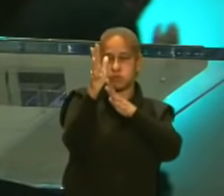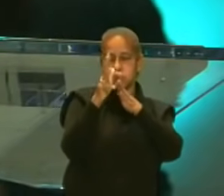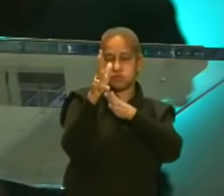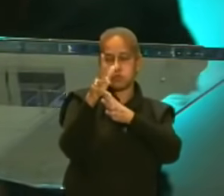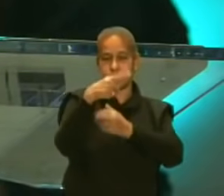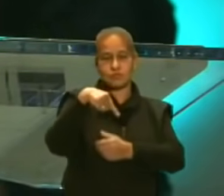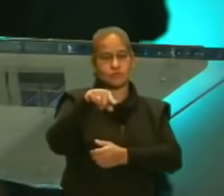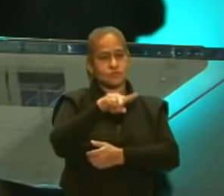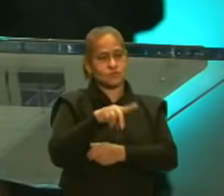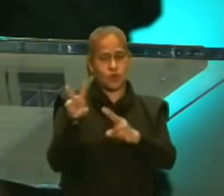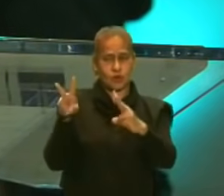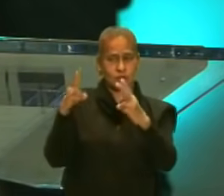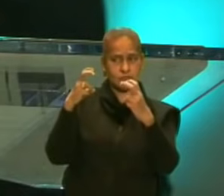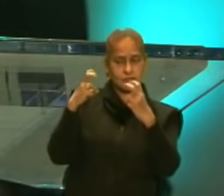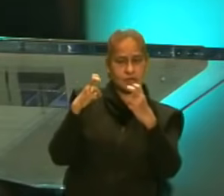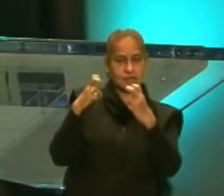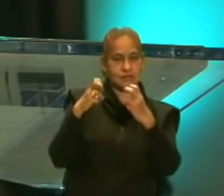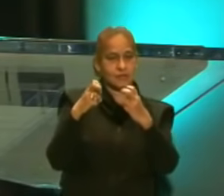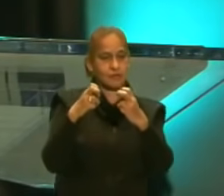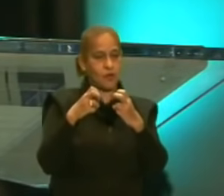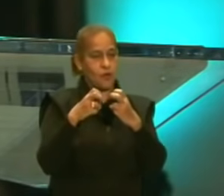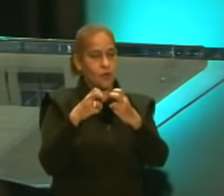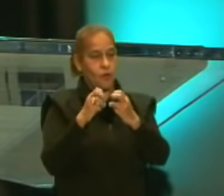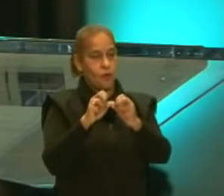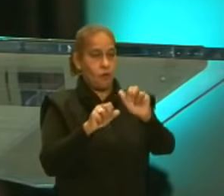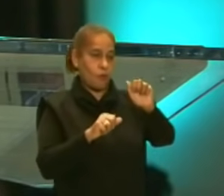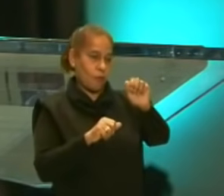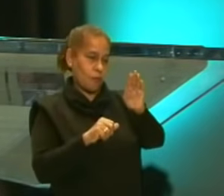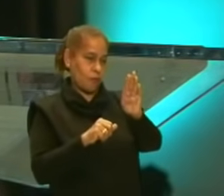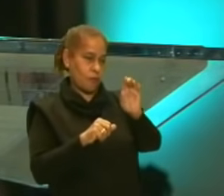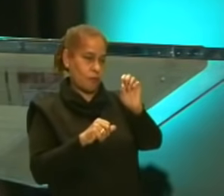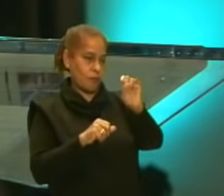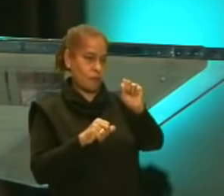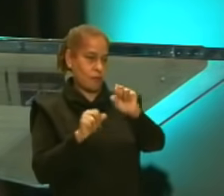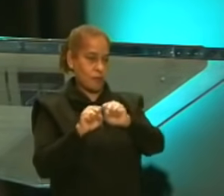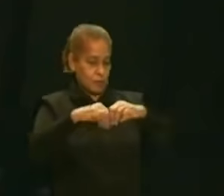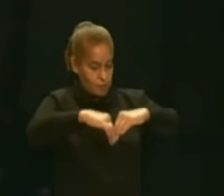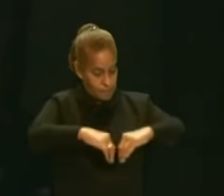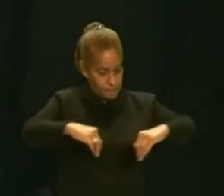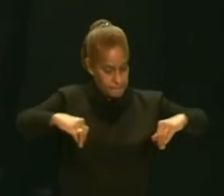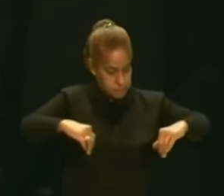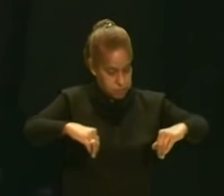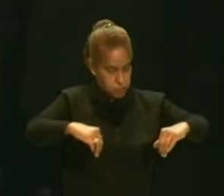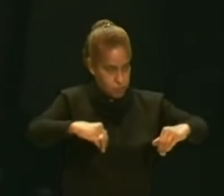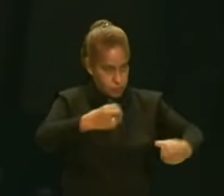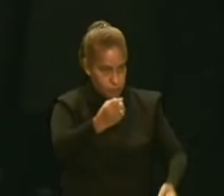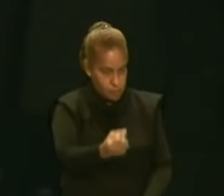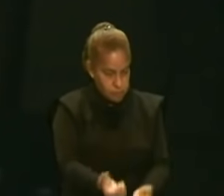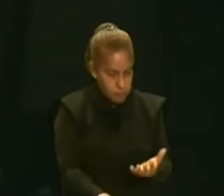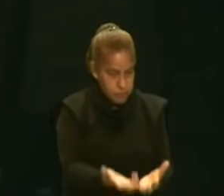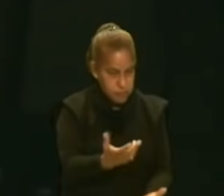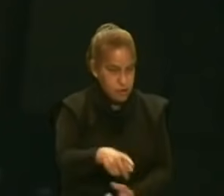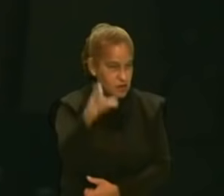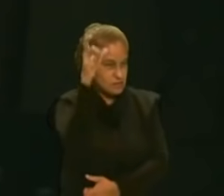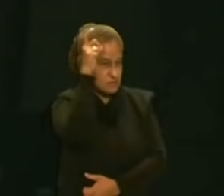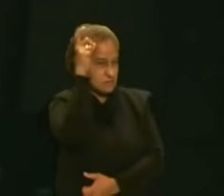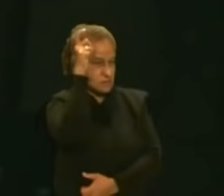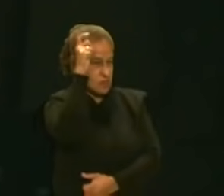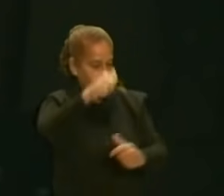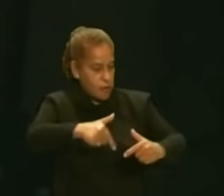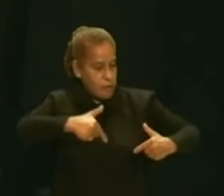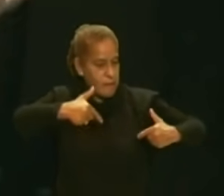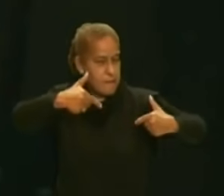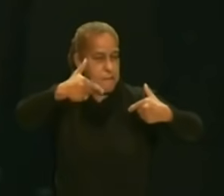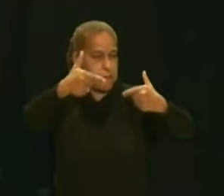gente encontrou a porta do abismo sendo aberta, e a ação dos demônios na terra